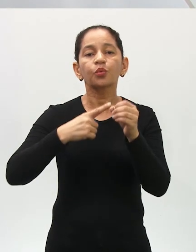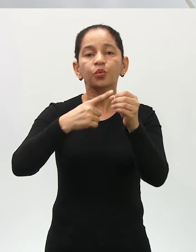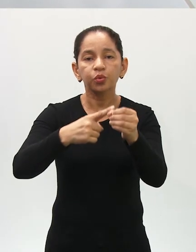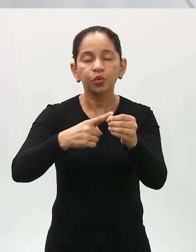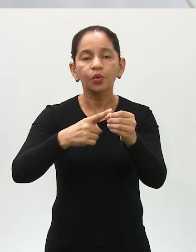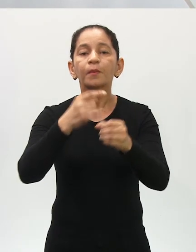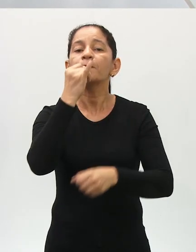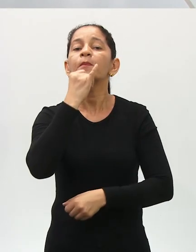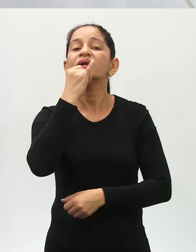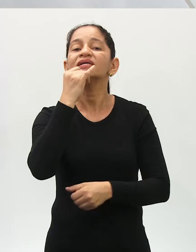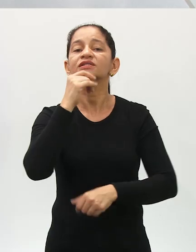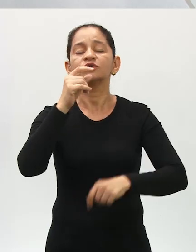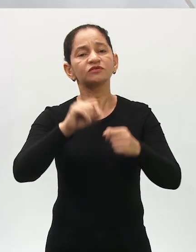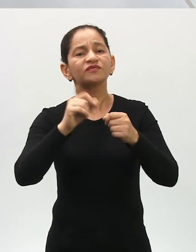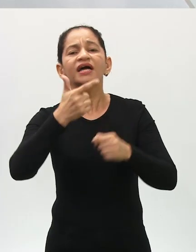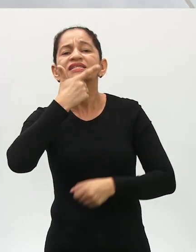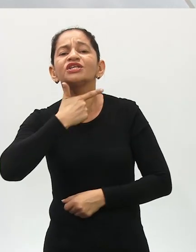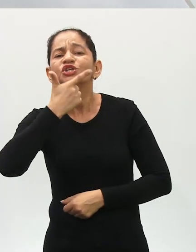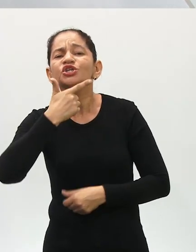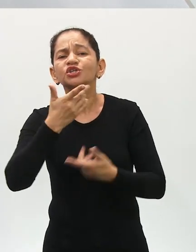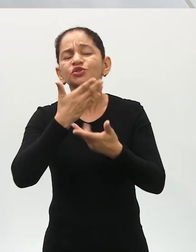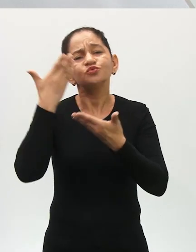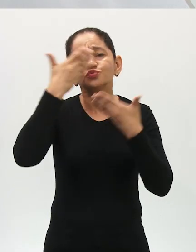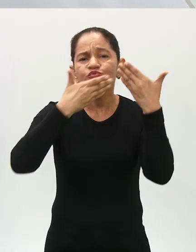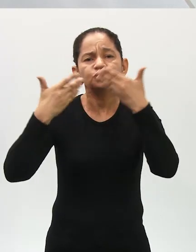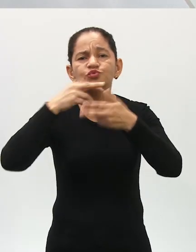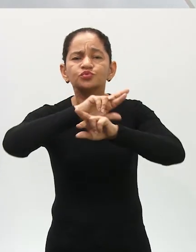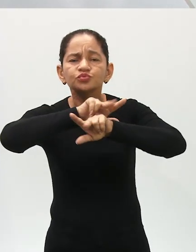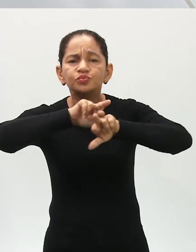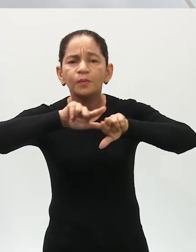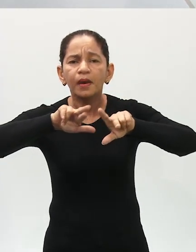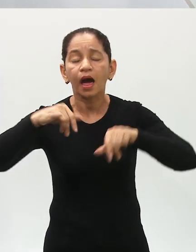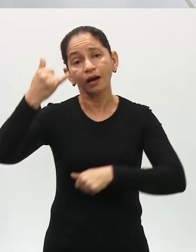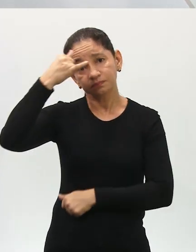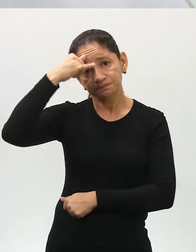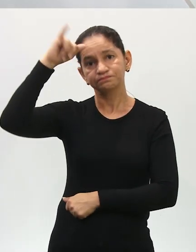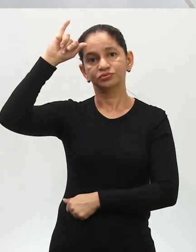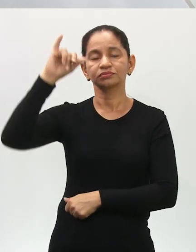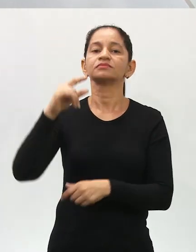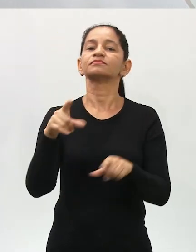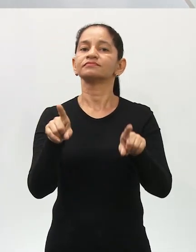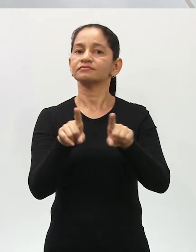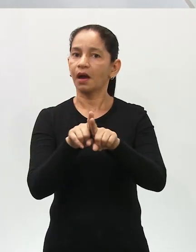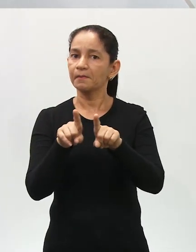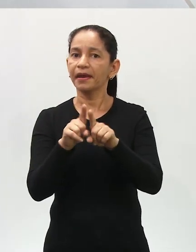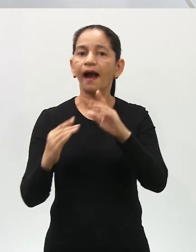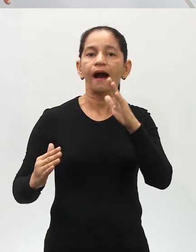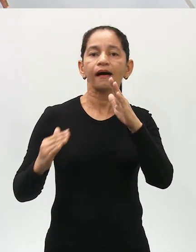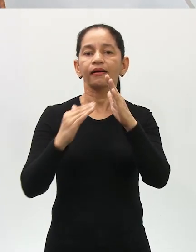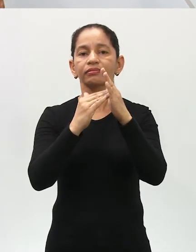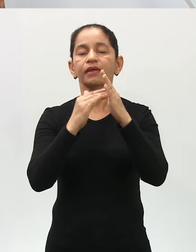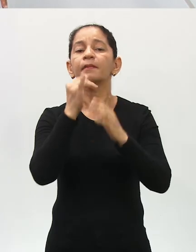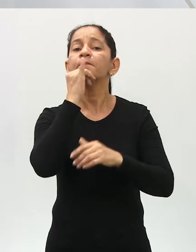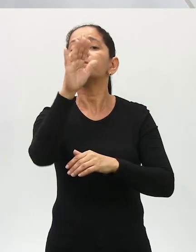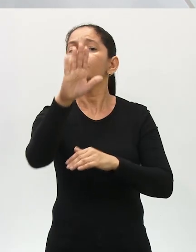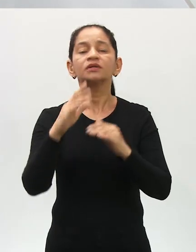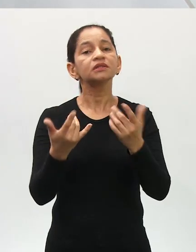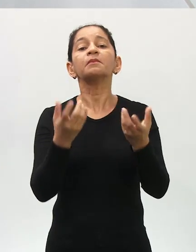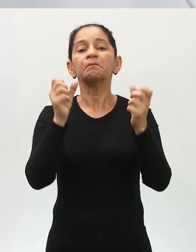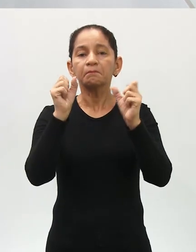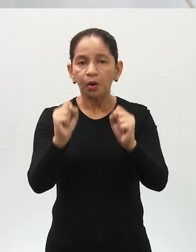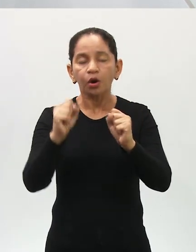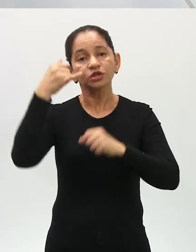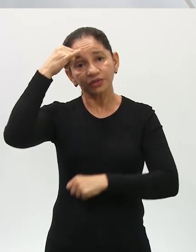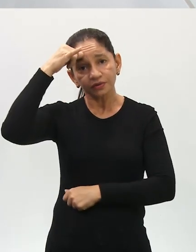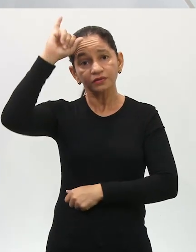né, a produção de queijos, doces, criação de gado, e chega um momento que esses animais ali, por exemplo, vão a